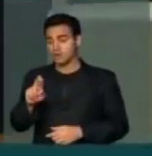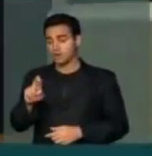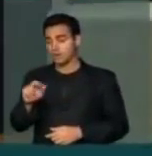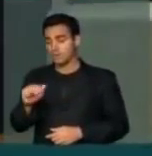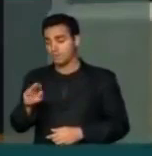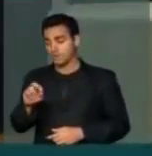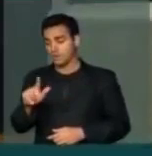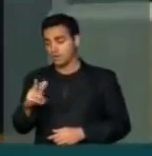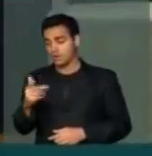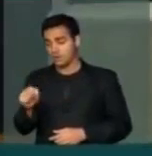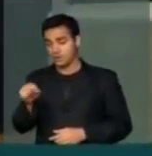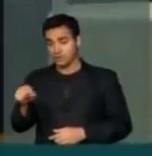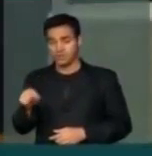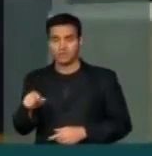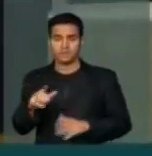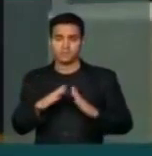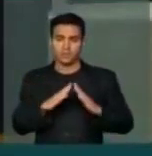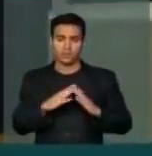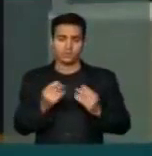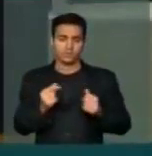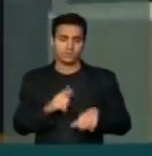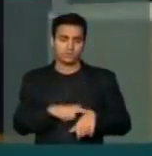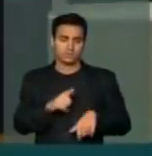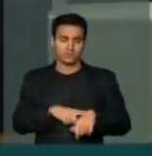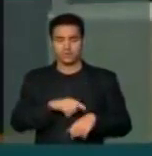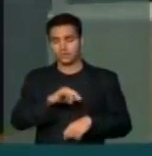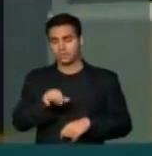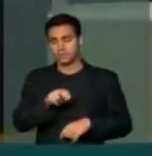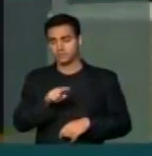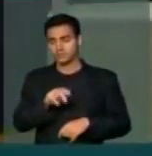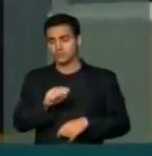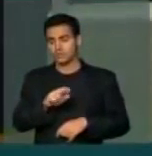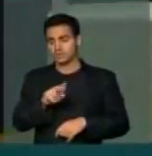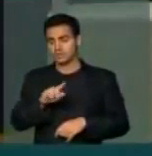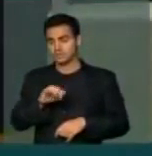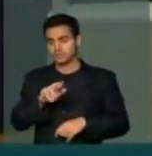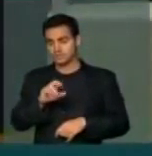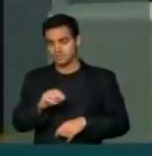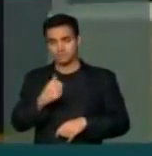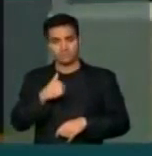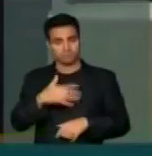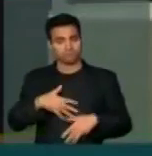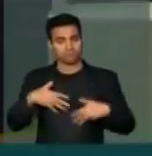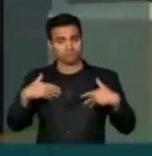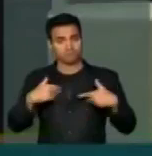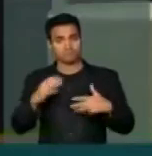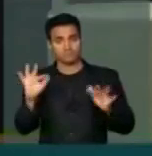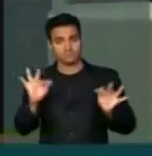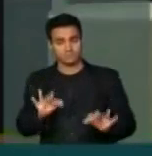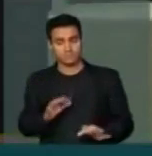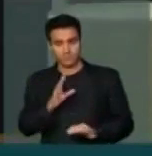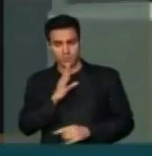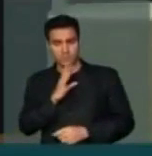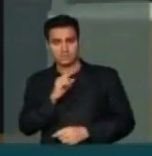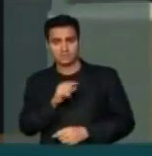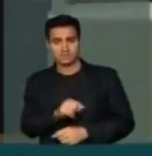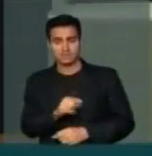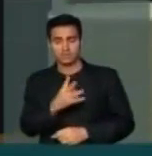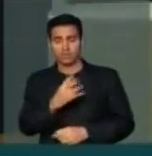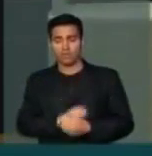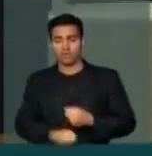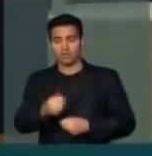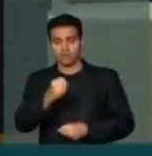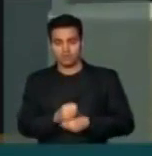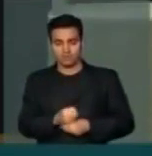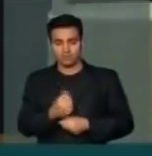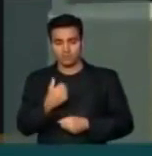morou muito tempo no Juazeiro, no Crato. Tive a honra de conhecê-lo há 40 anos,